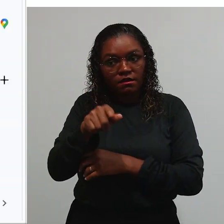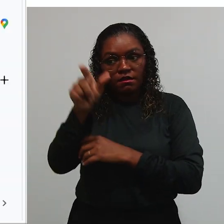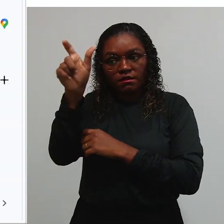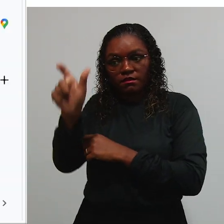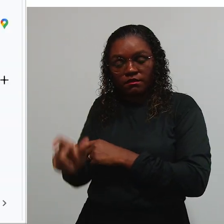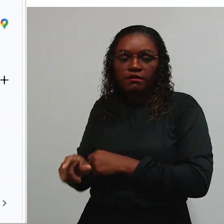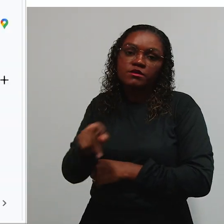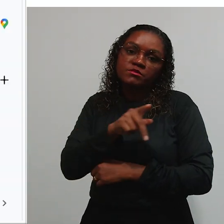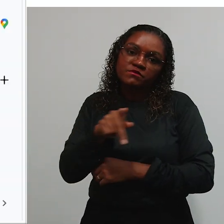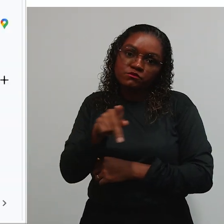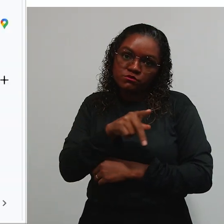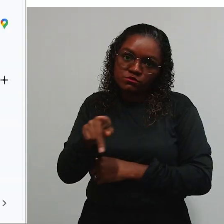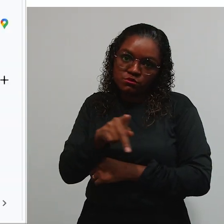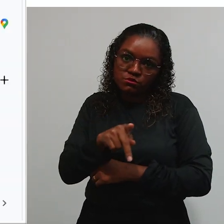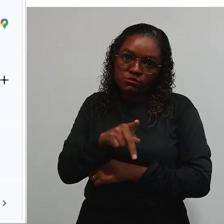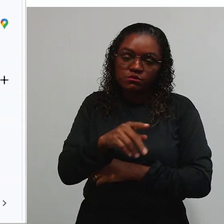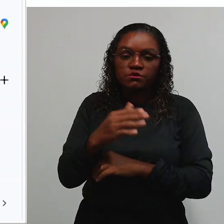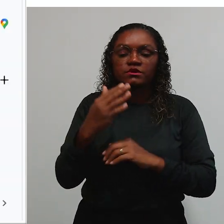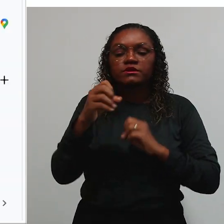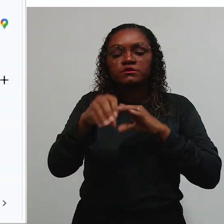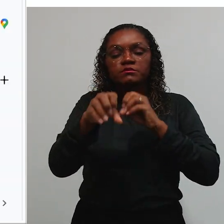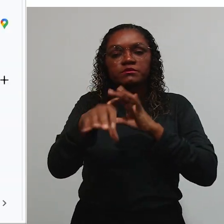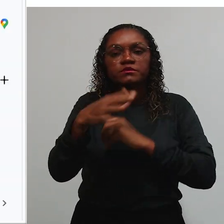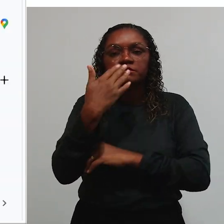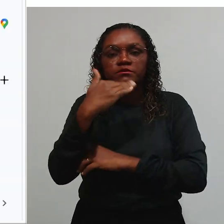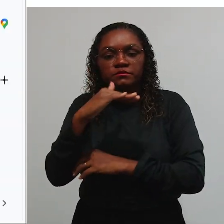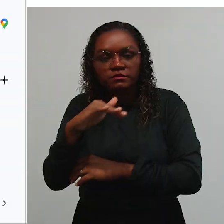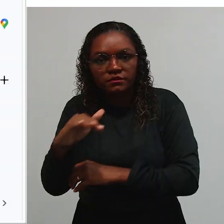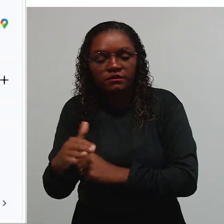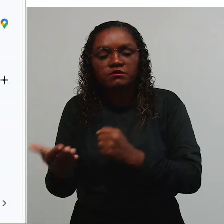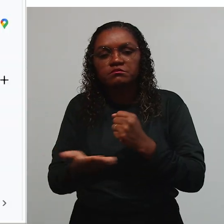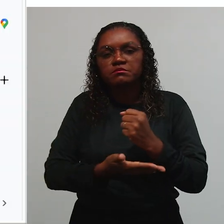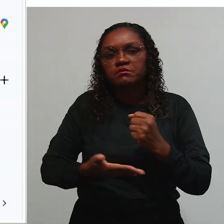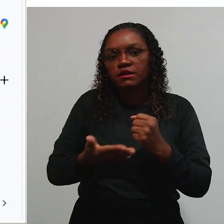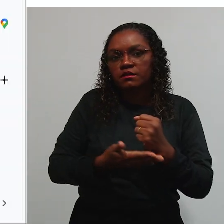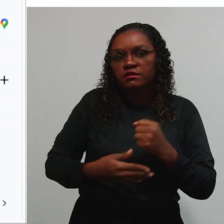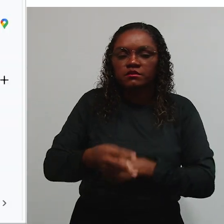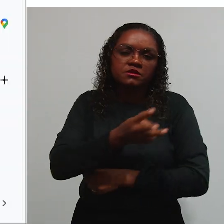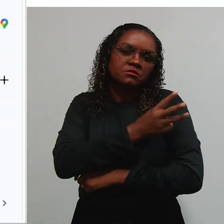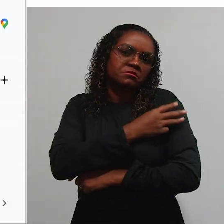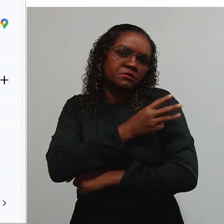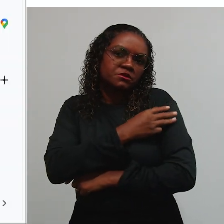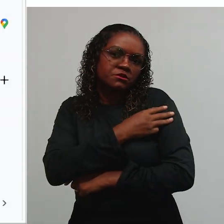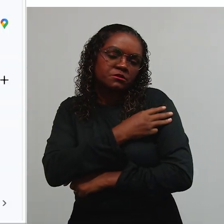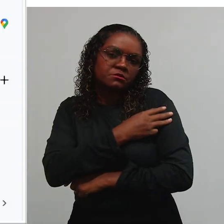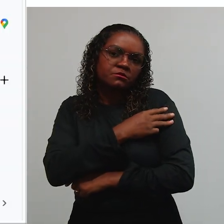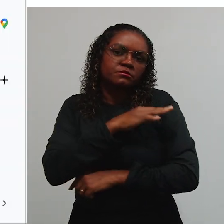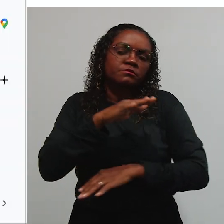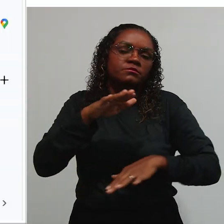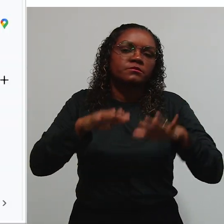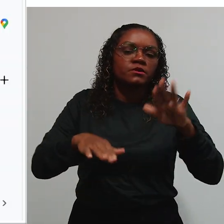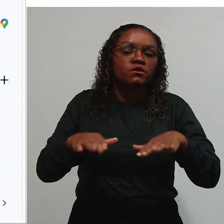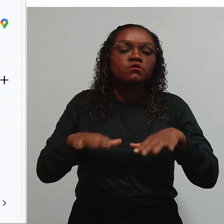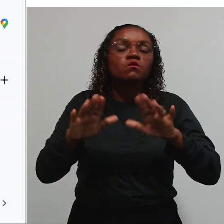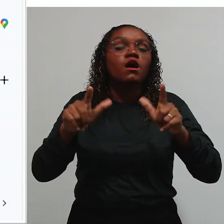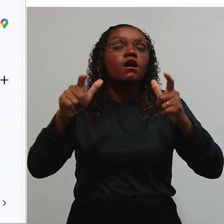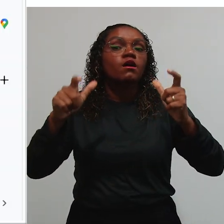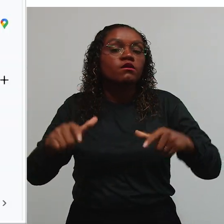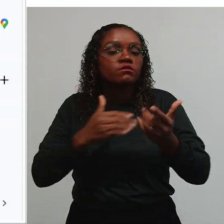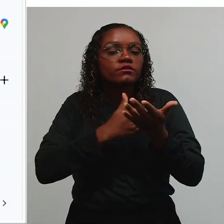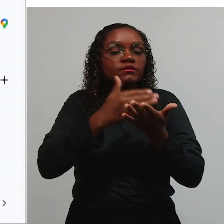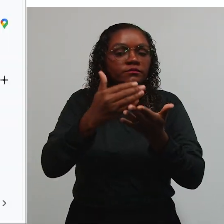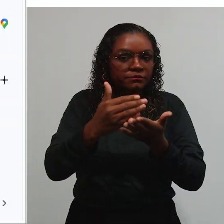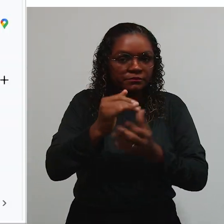o professor de educação básica, do 3º ano do ensino fundamental. A natureza, outro